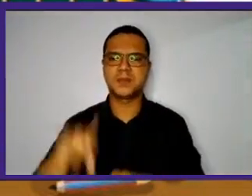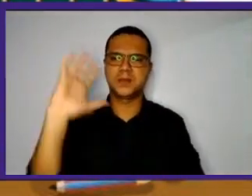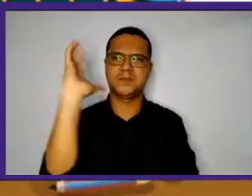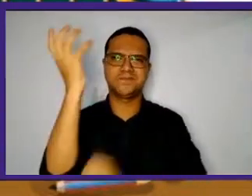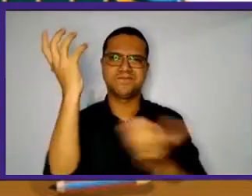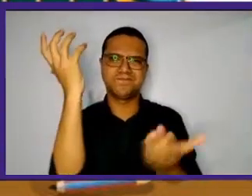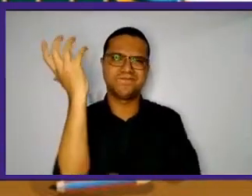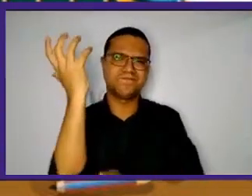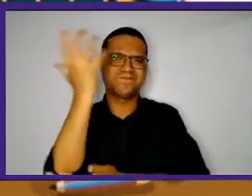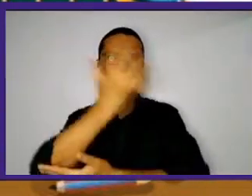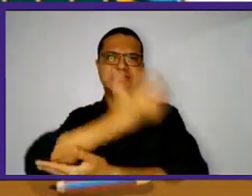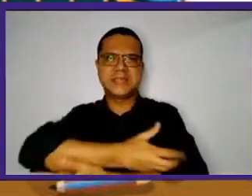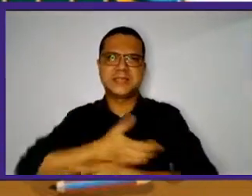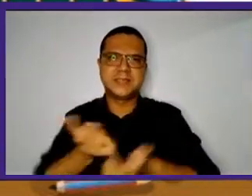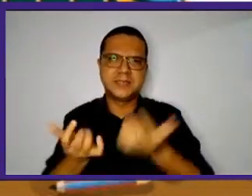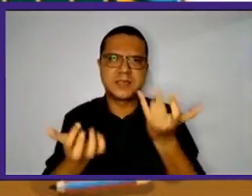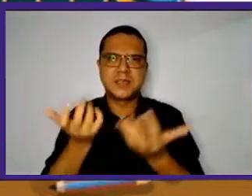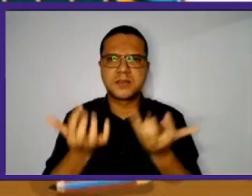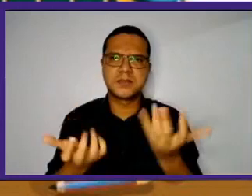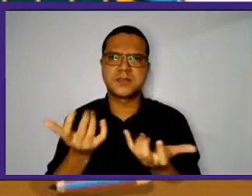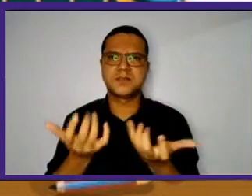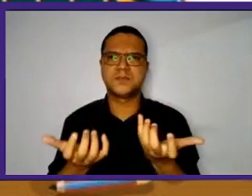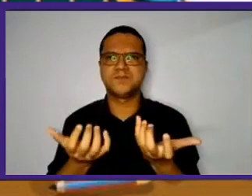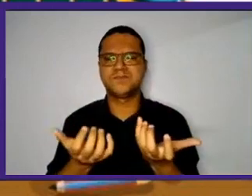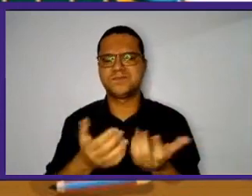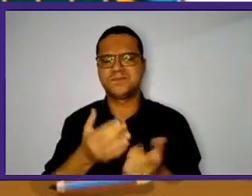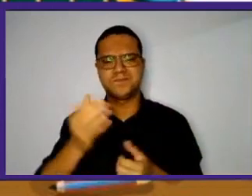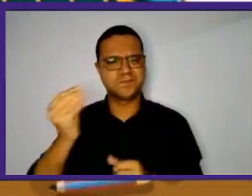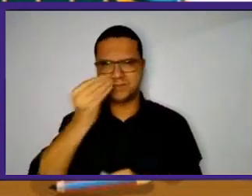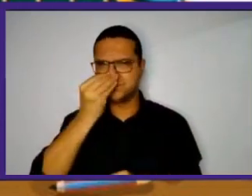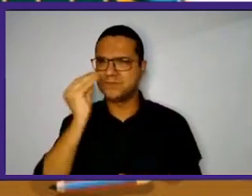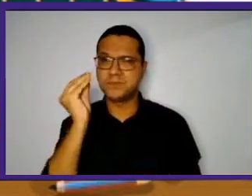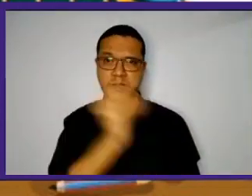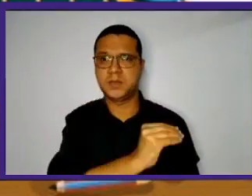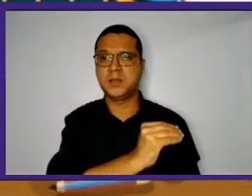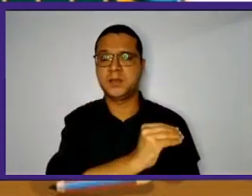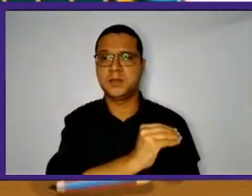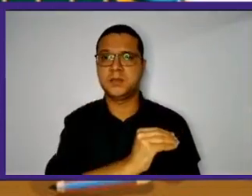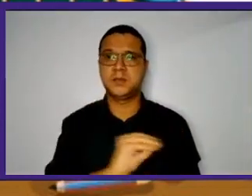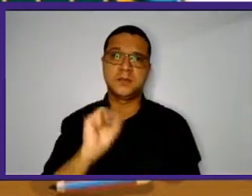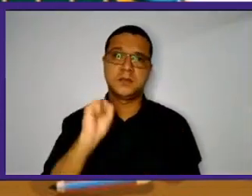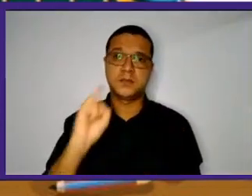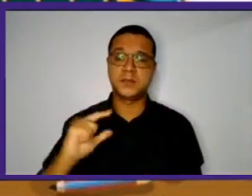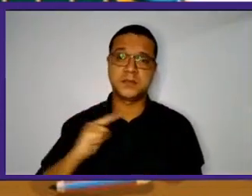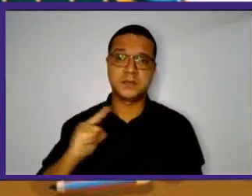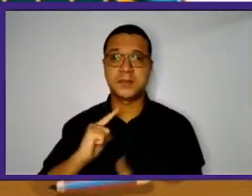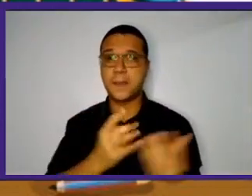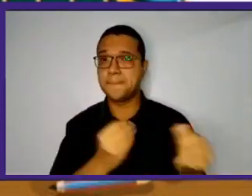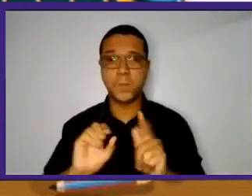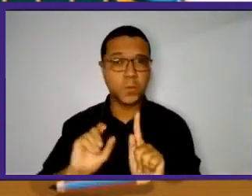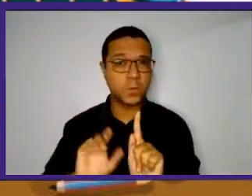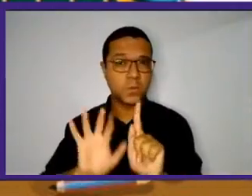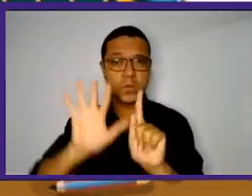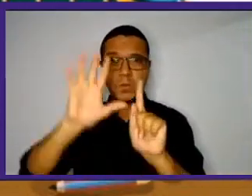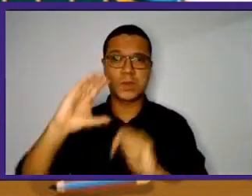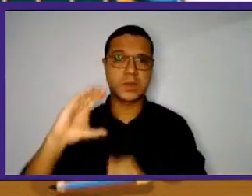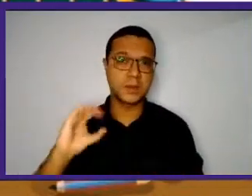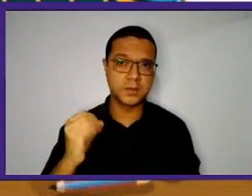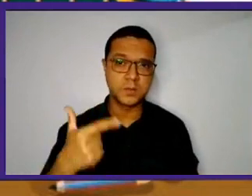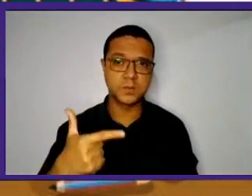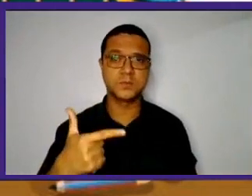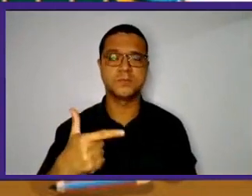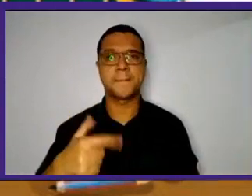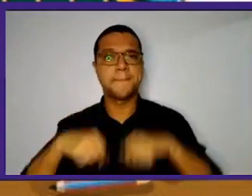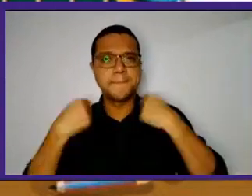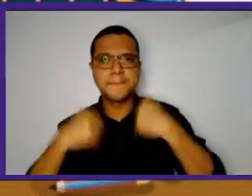desmata, queima, destrói. E se tem muito mais gás carbônico na natureza, eu preciso